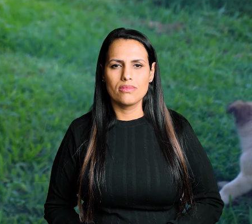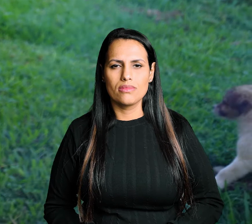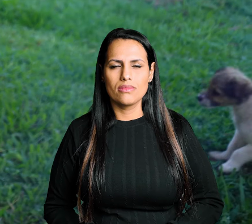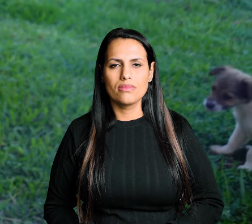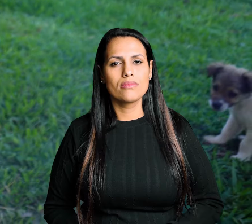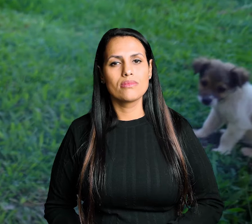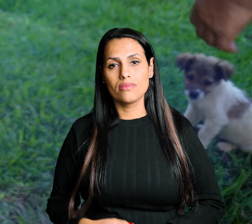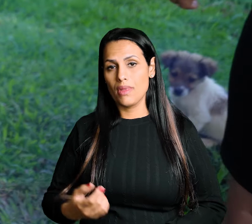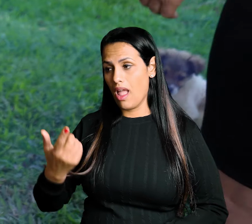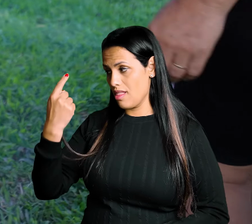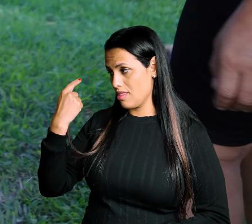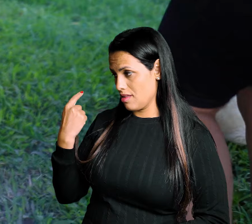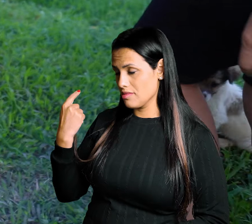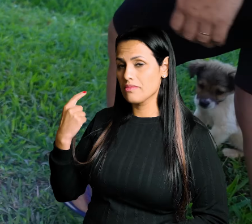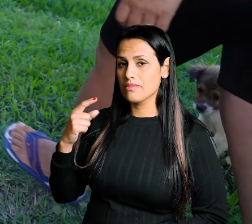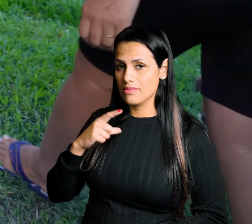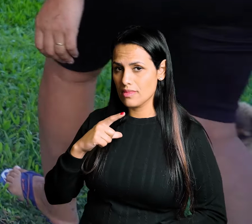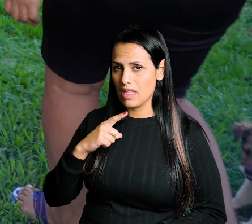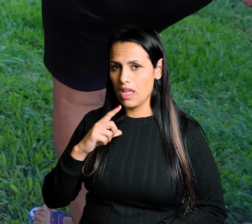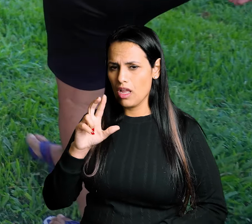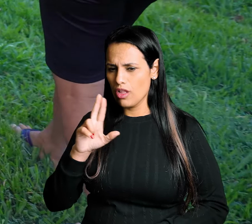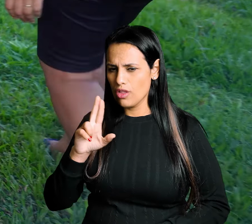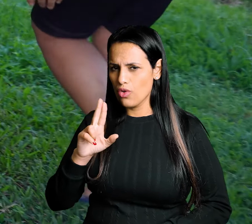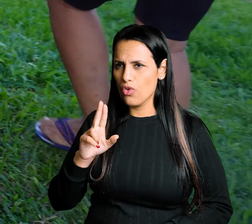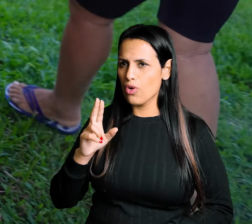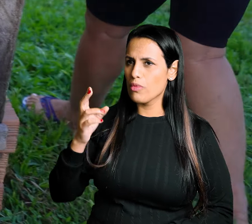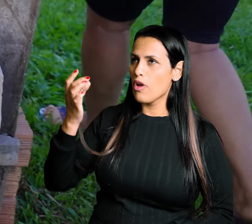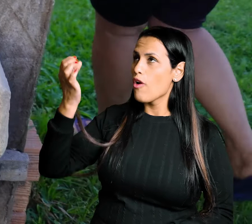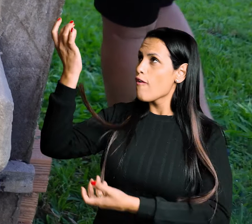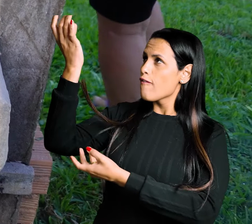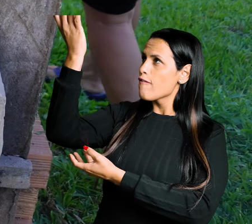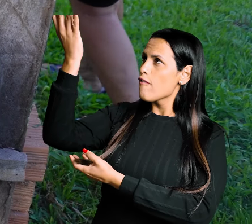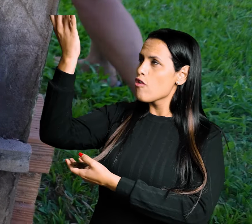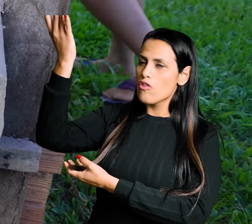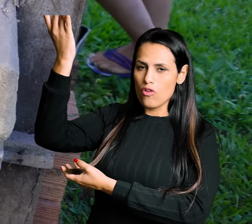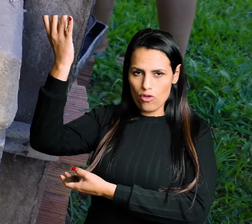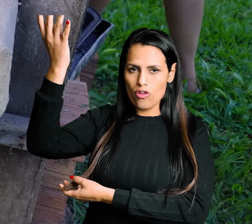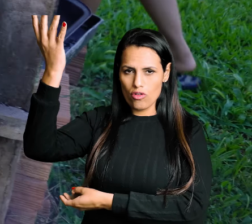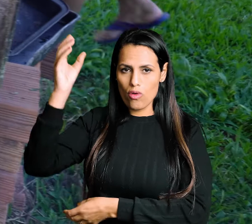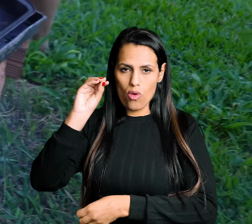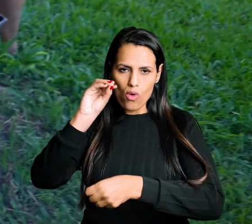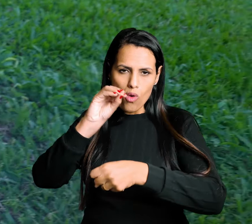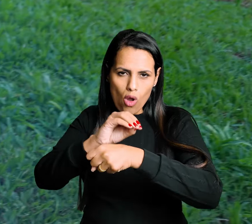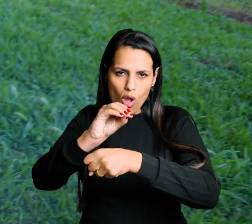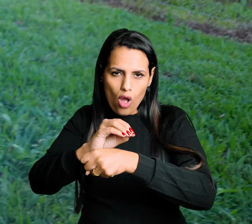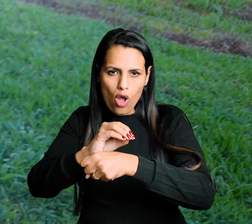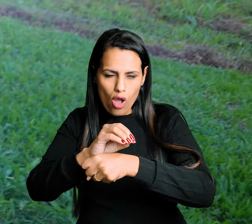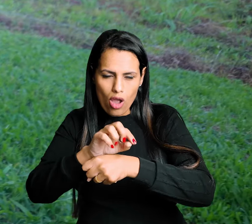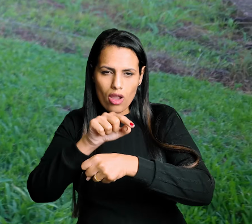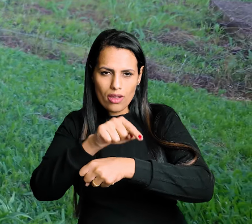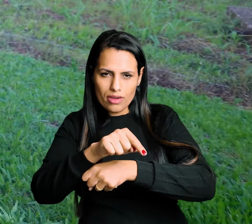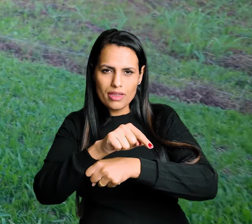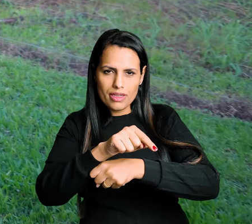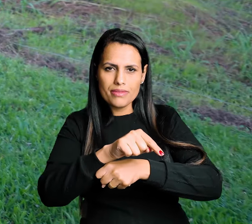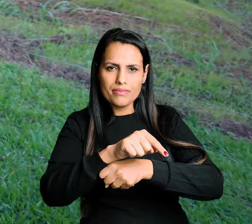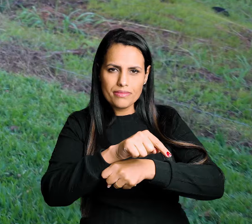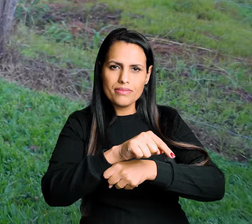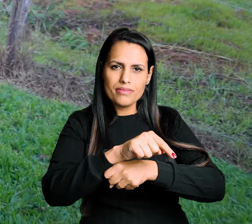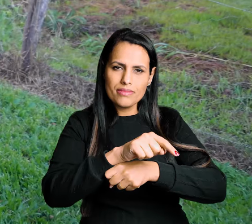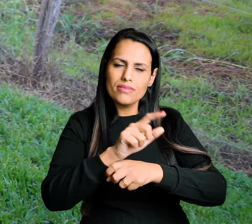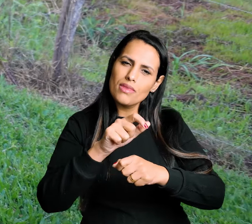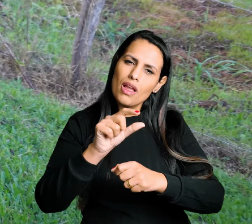E aqui atrás tem a gente chama chaminé do forno. A gente coloca um tijolo, coloca